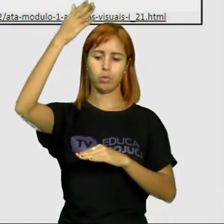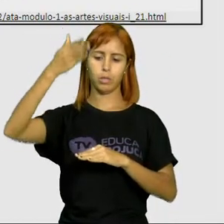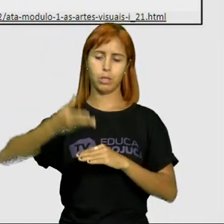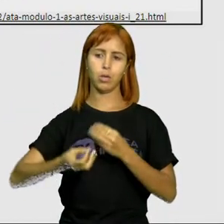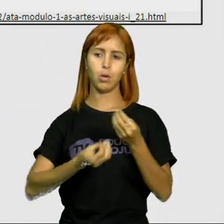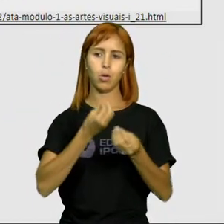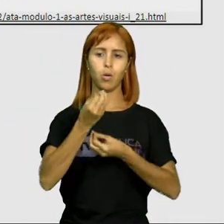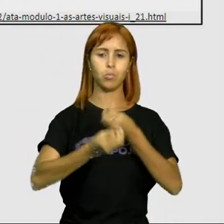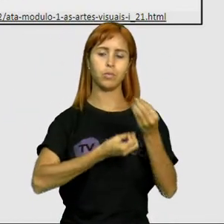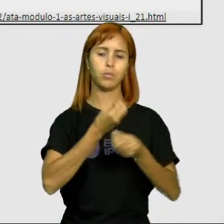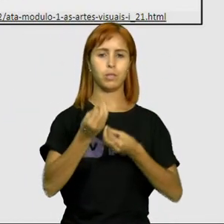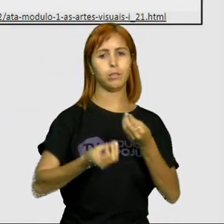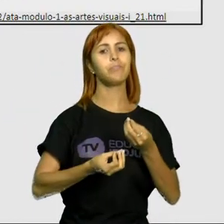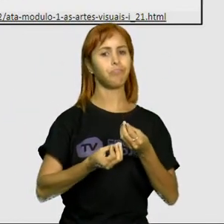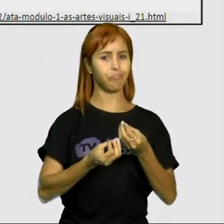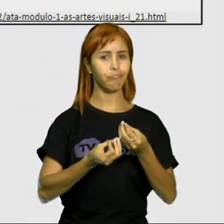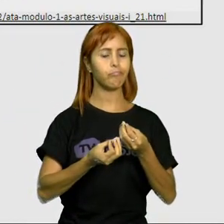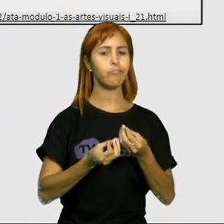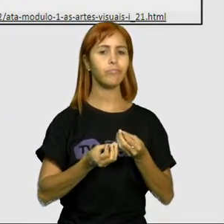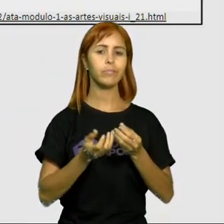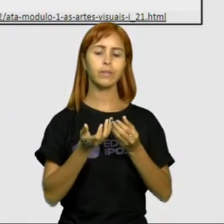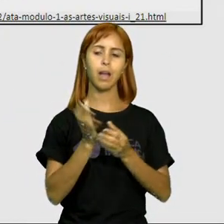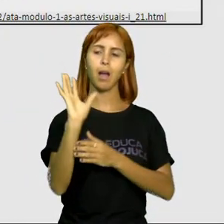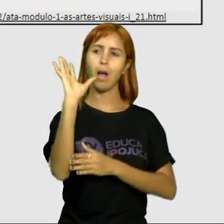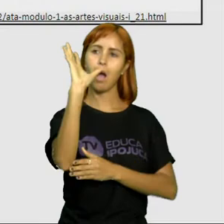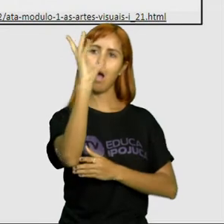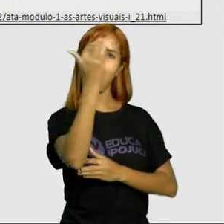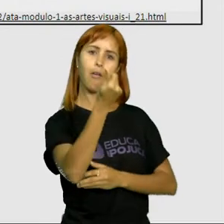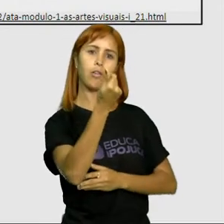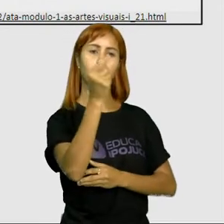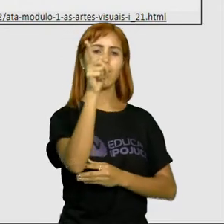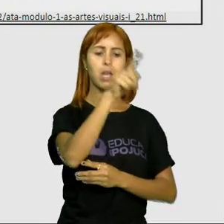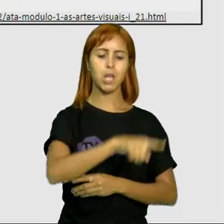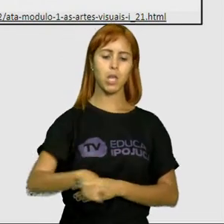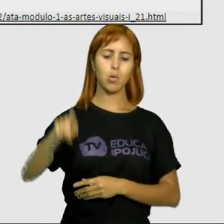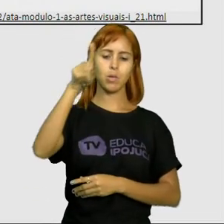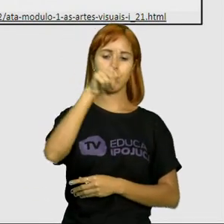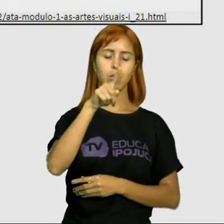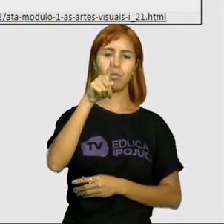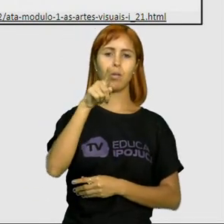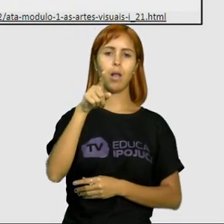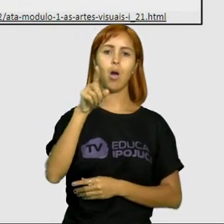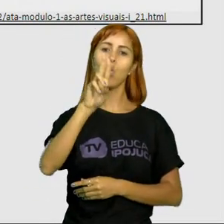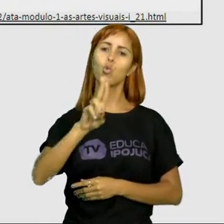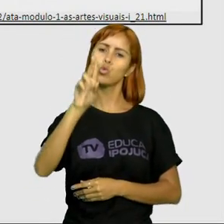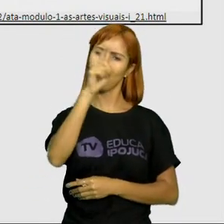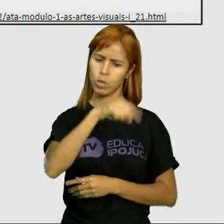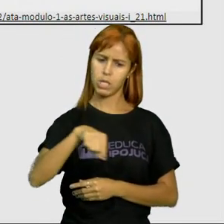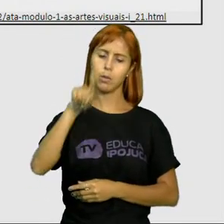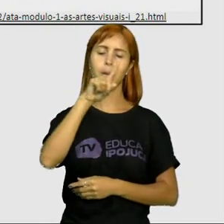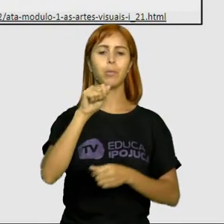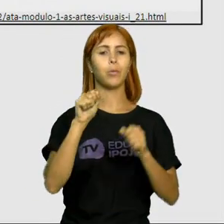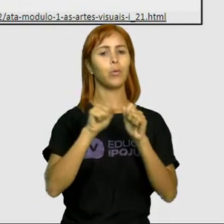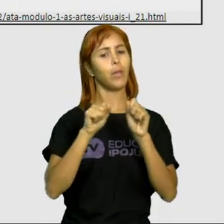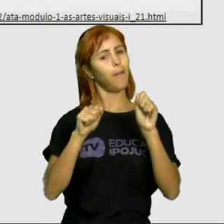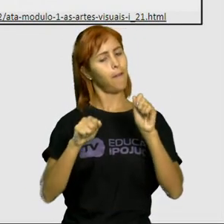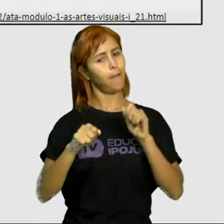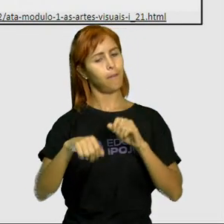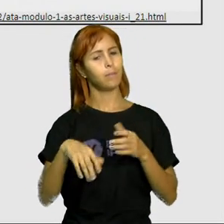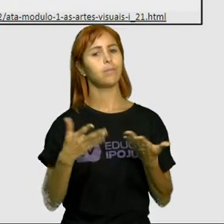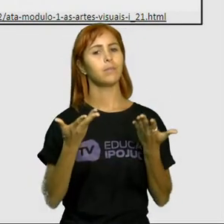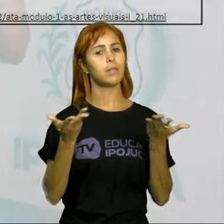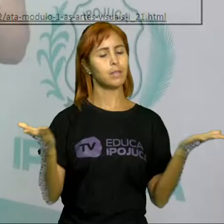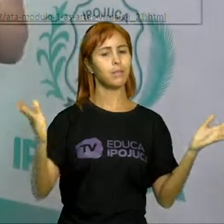se fosse, né, o formato da árvore, e o círculo, ela utilizou a forma do círculo para compor. E assim ela